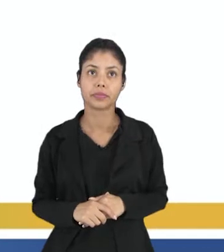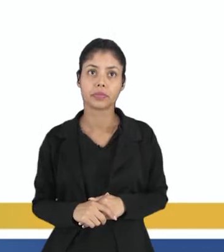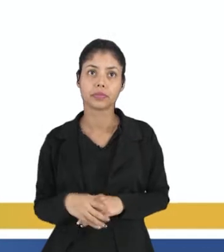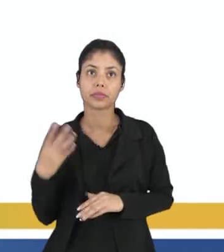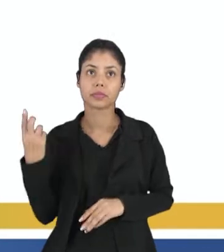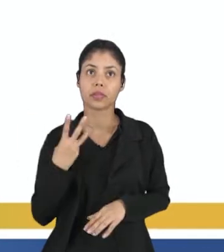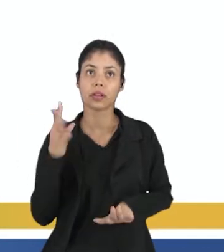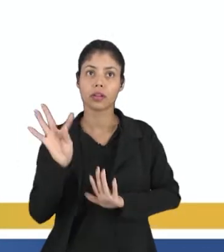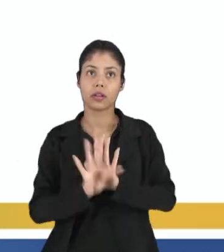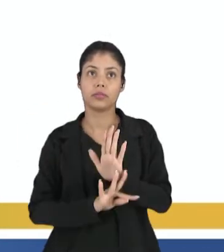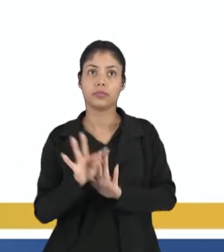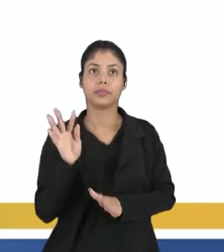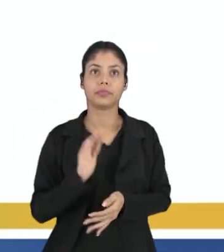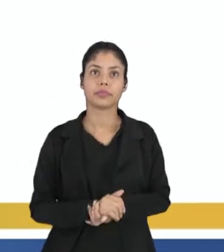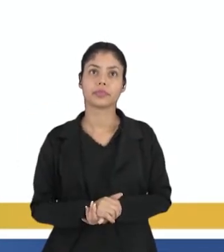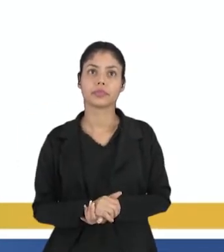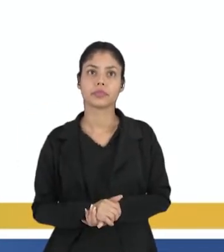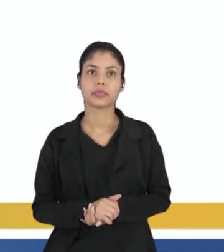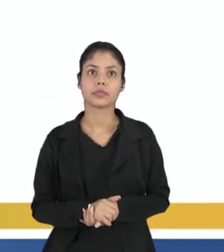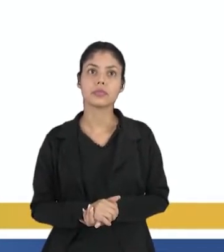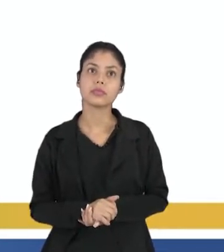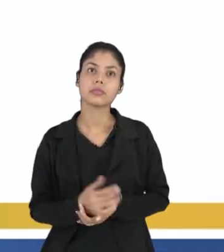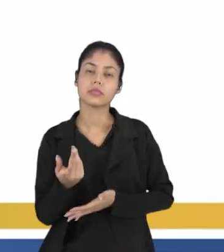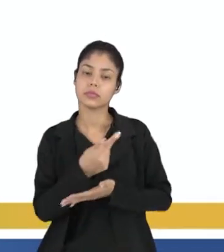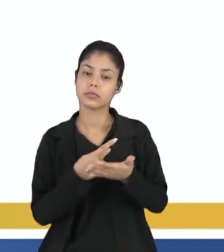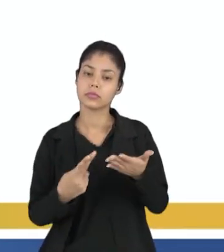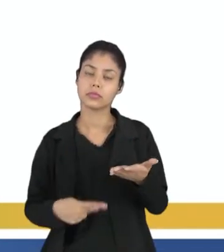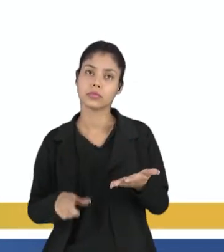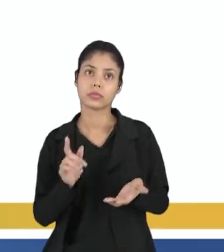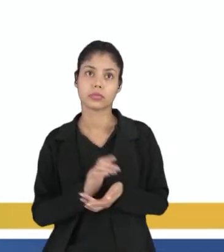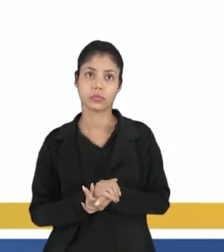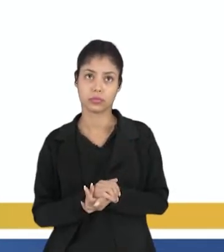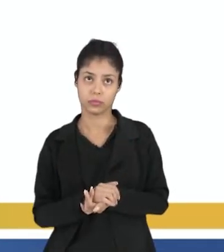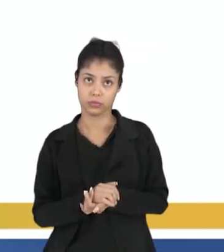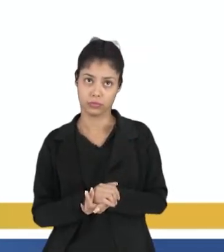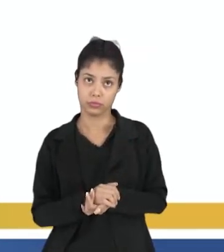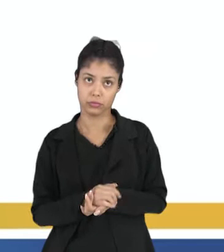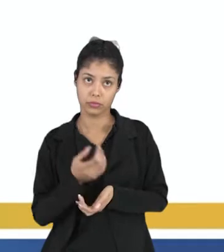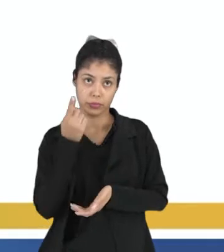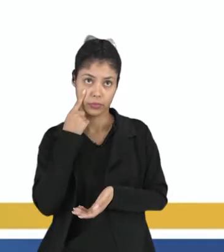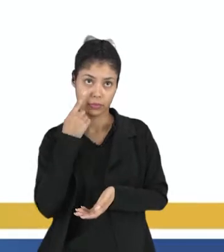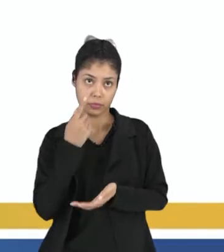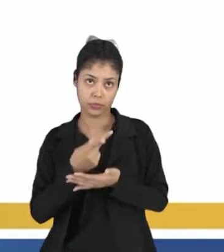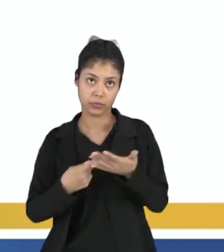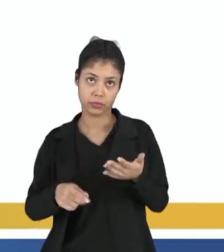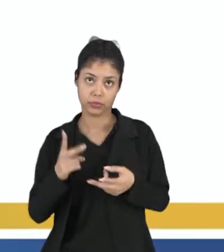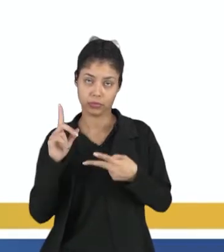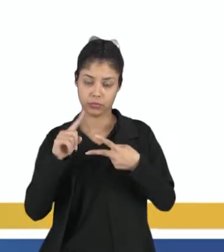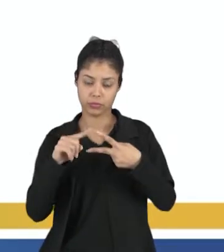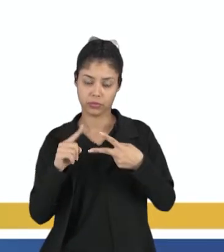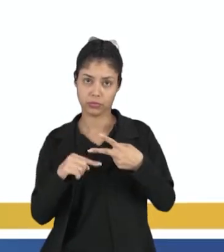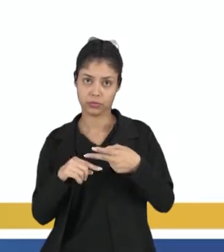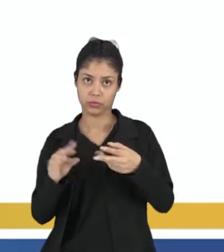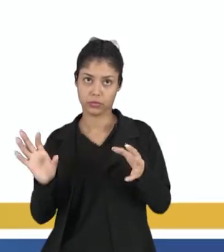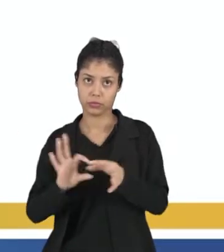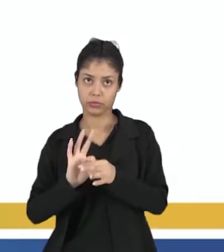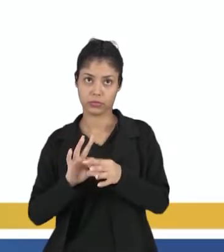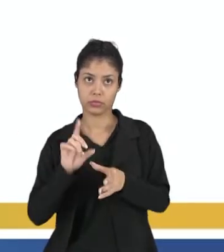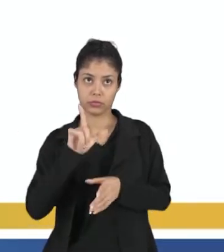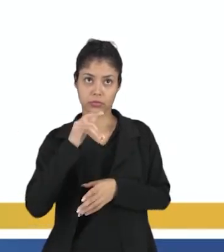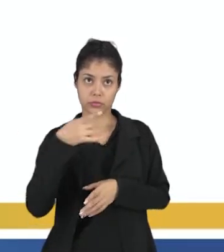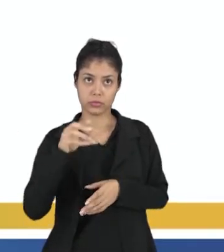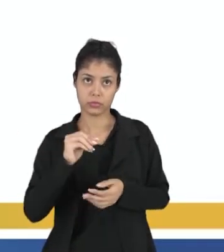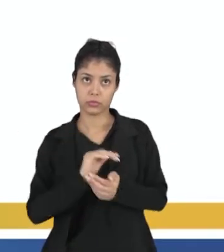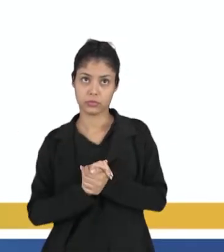observar o terceiro texto. Observem que eu tenho duas palavras no texto,